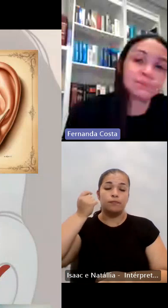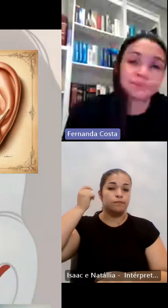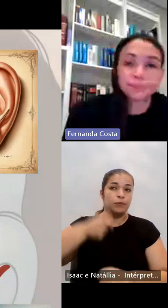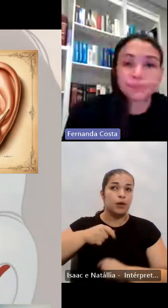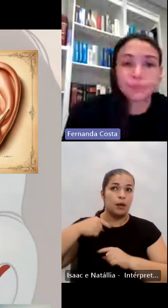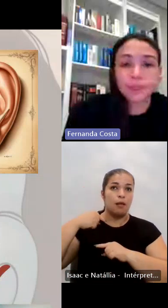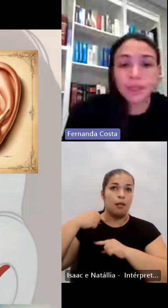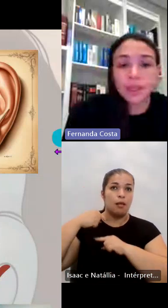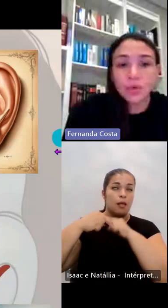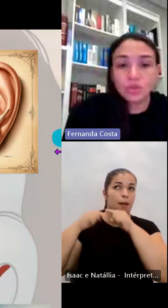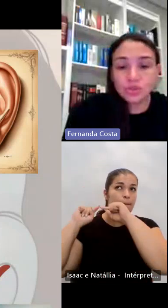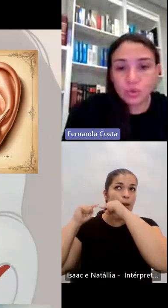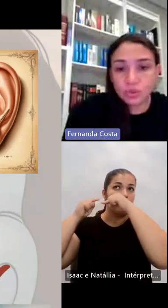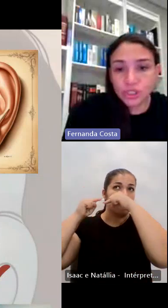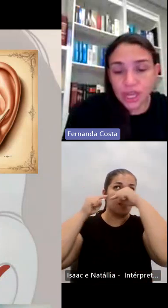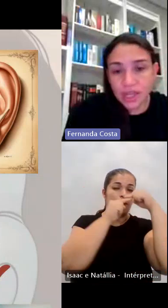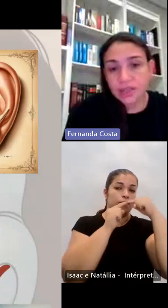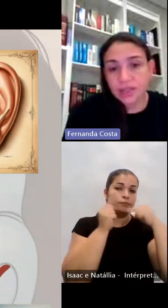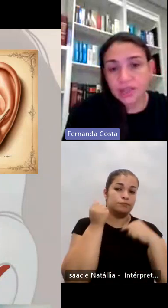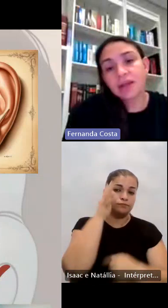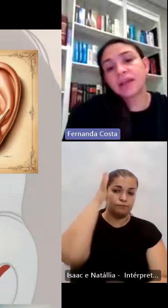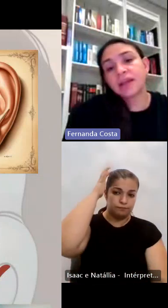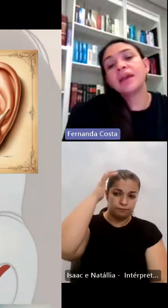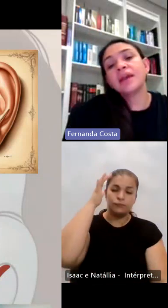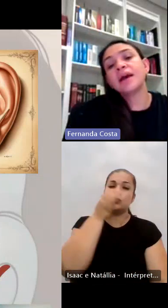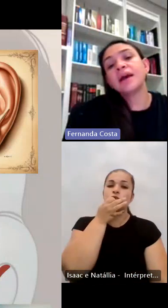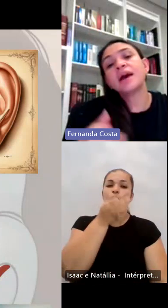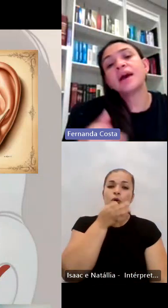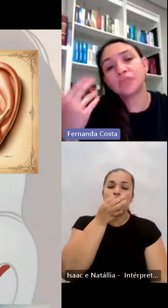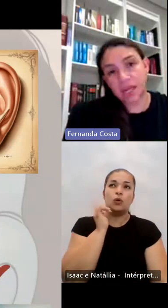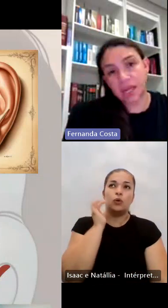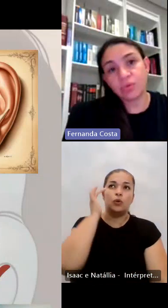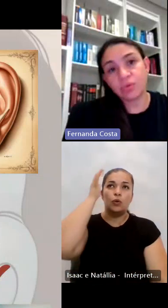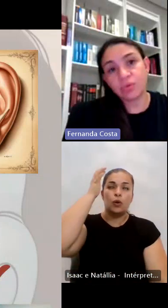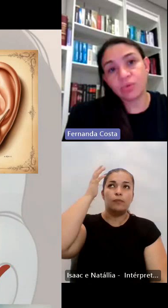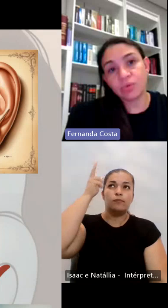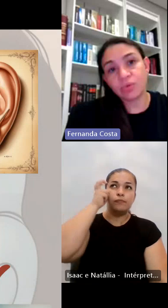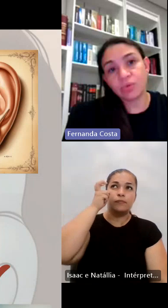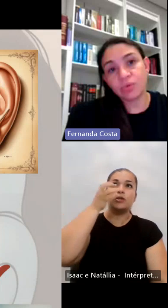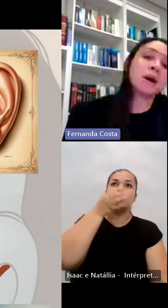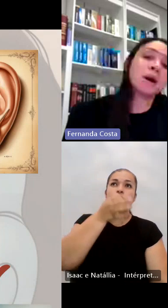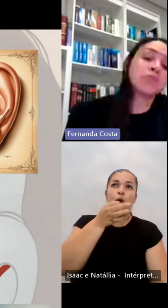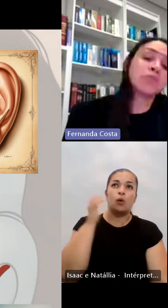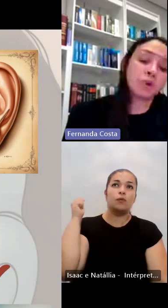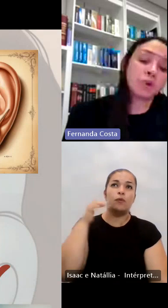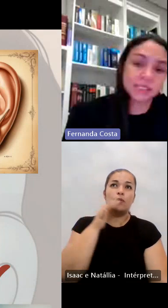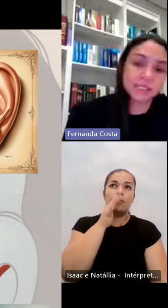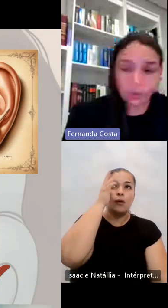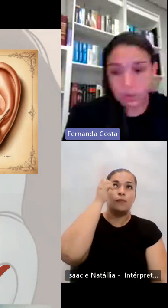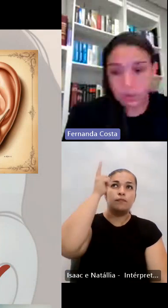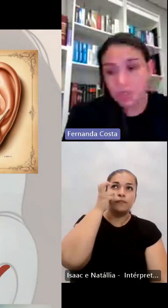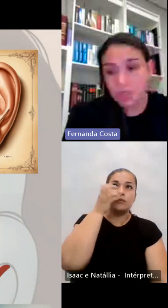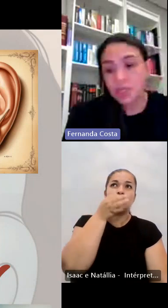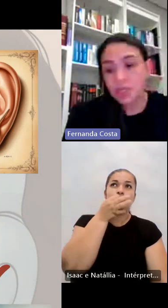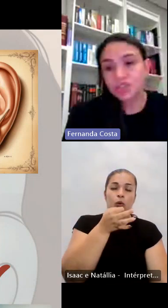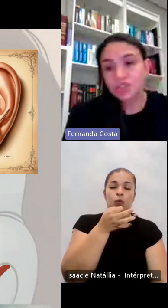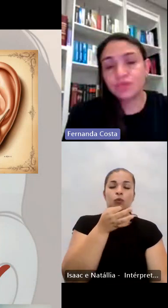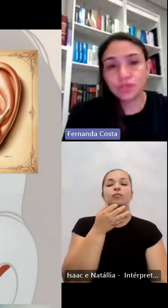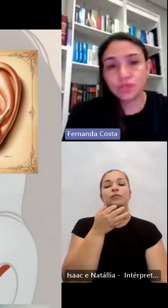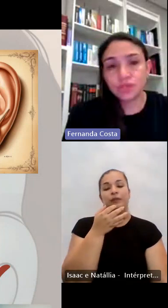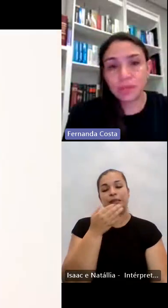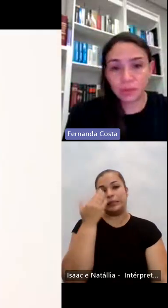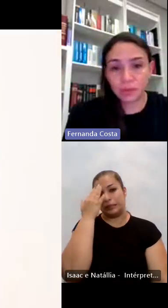que o som chegue até ao cérebro e chegue como uma informação